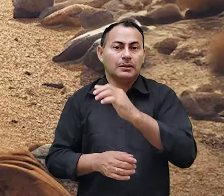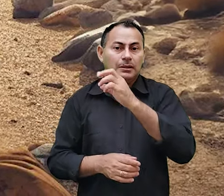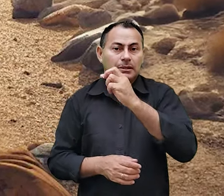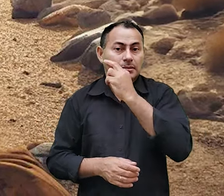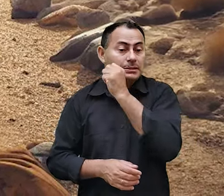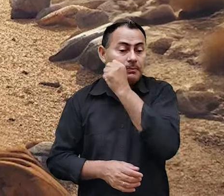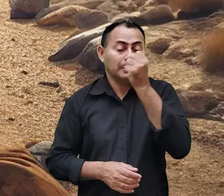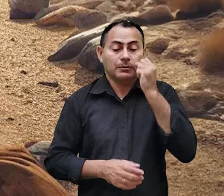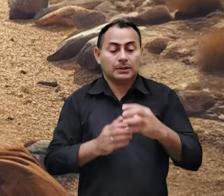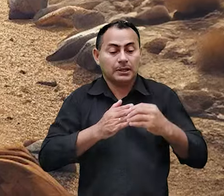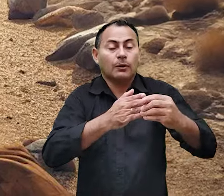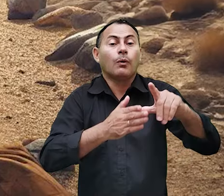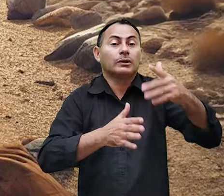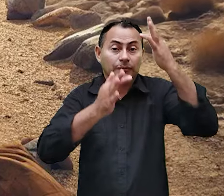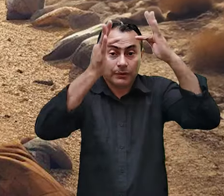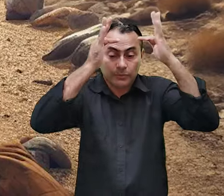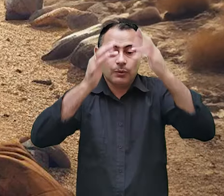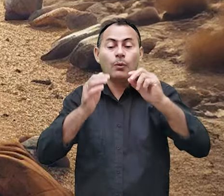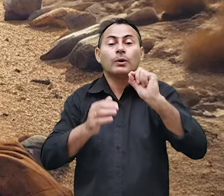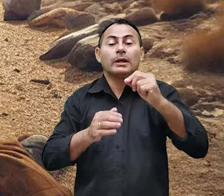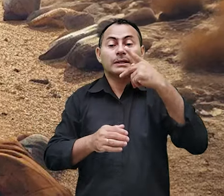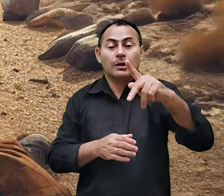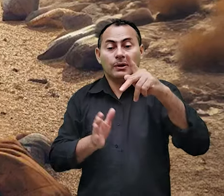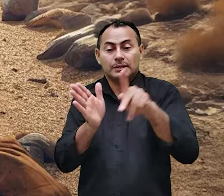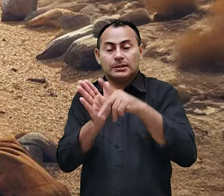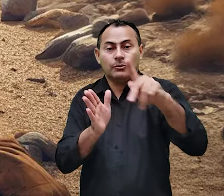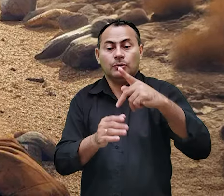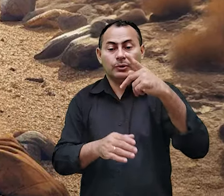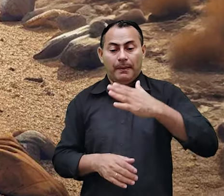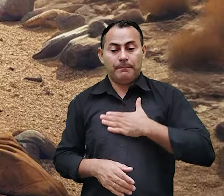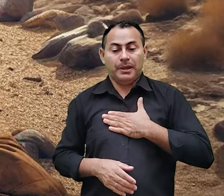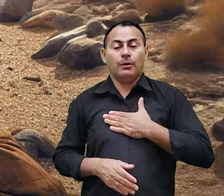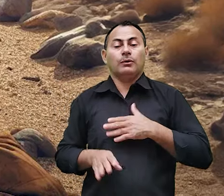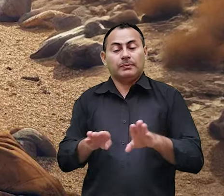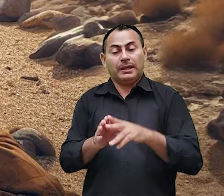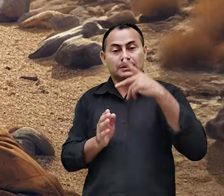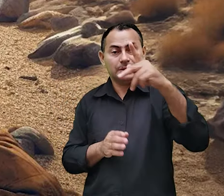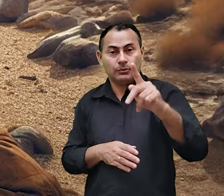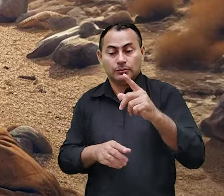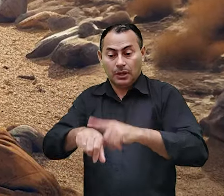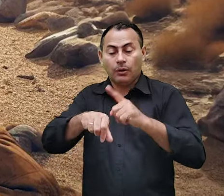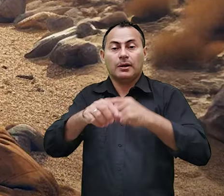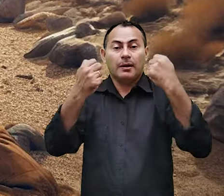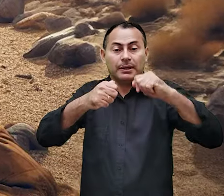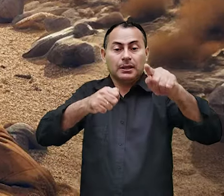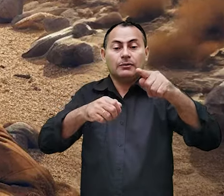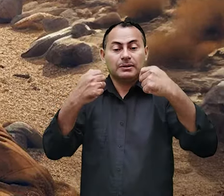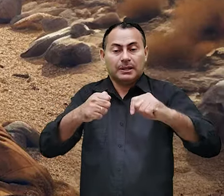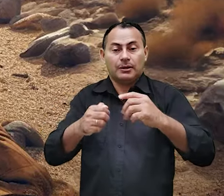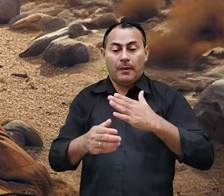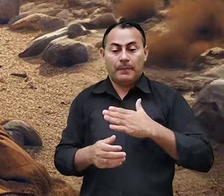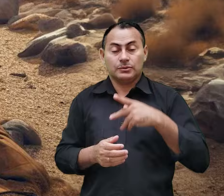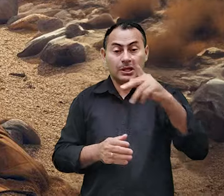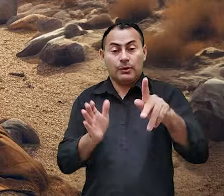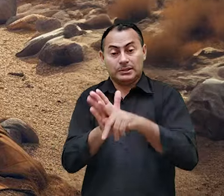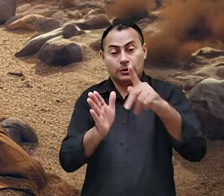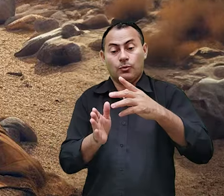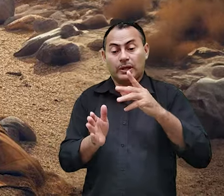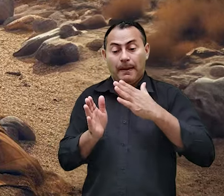outra filosofia de vida. O que é seu, e o que é seu na hora que você